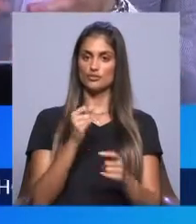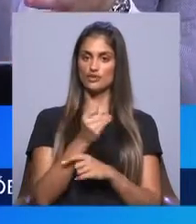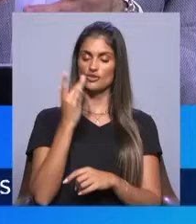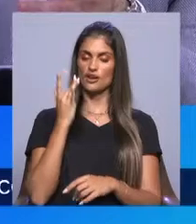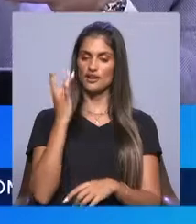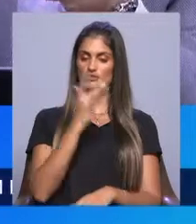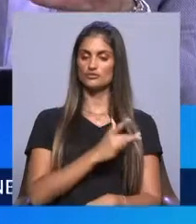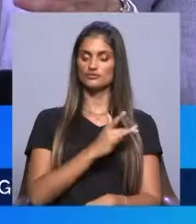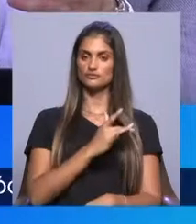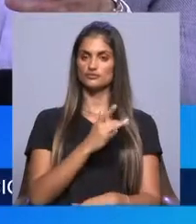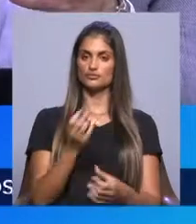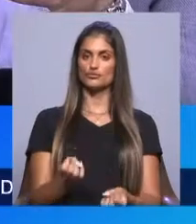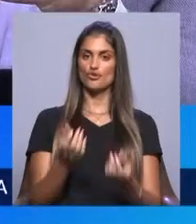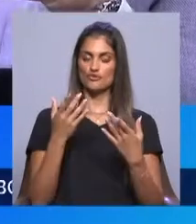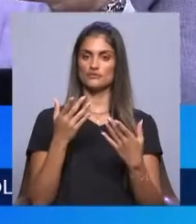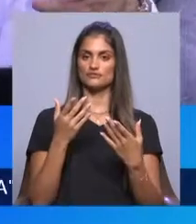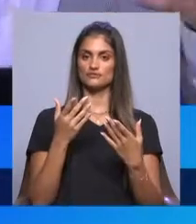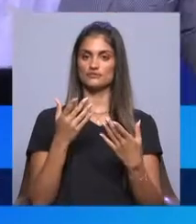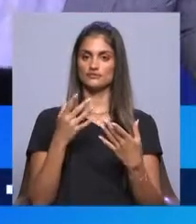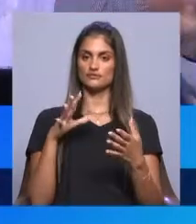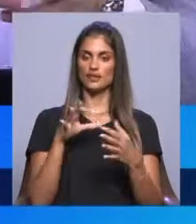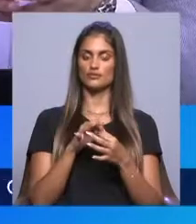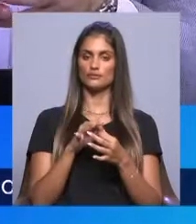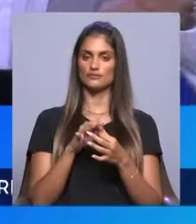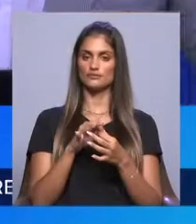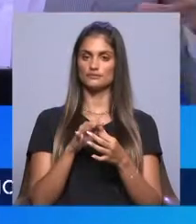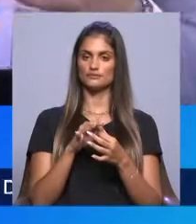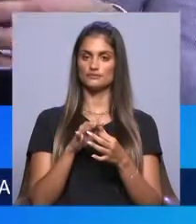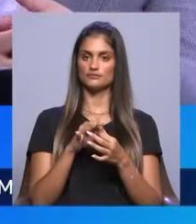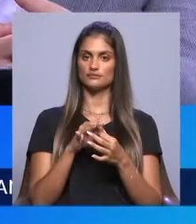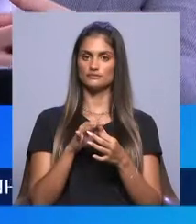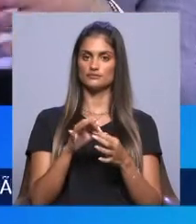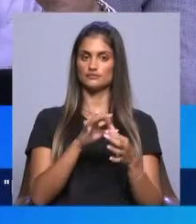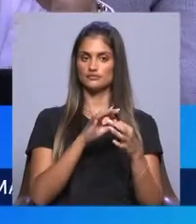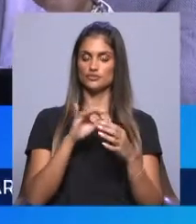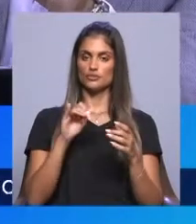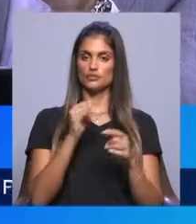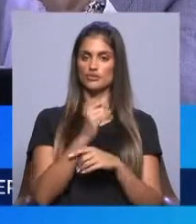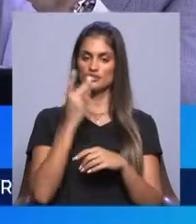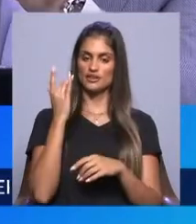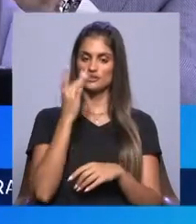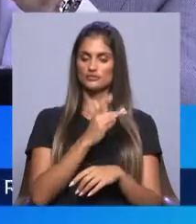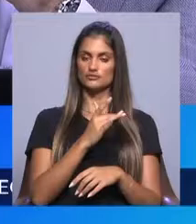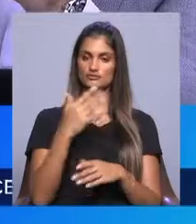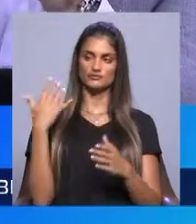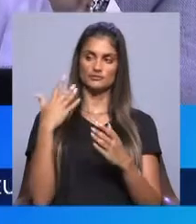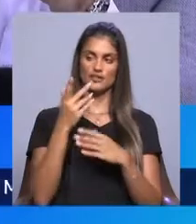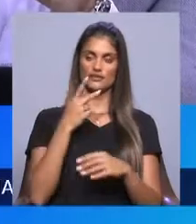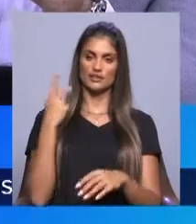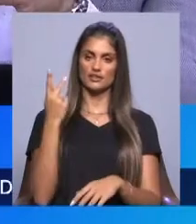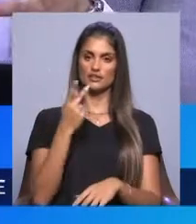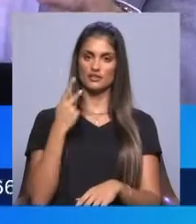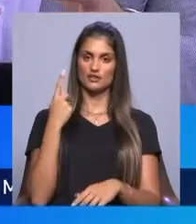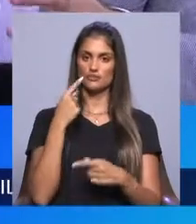supermaciços nascem então à custa de união de buracos negros e que ao longo da sua vida